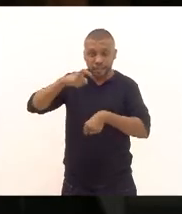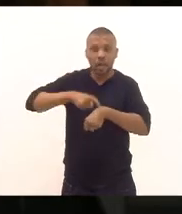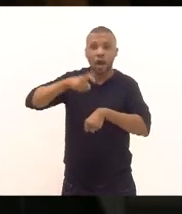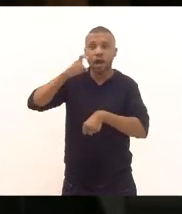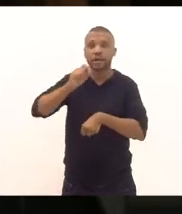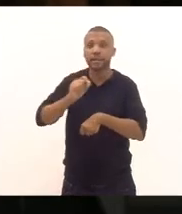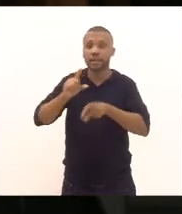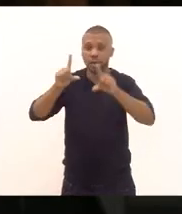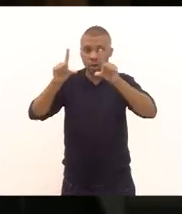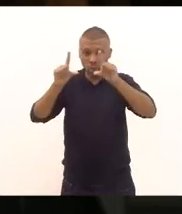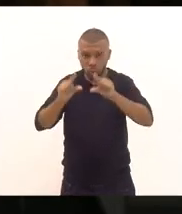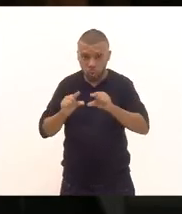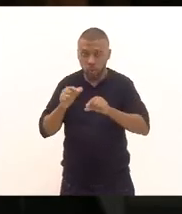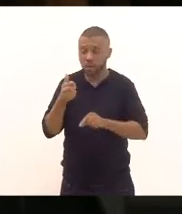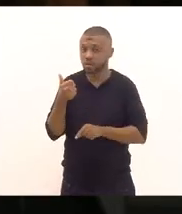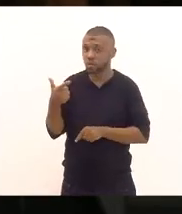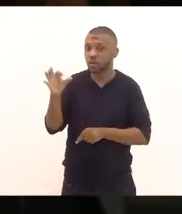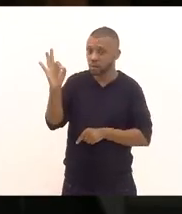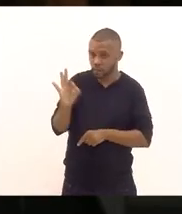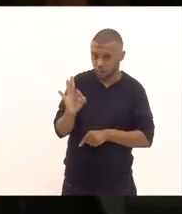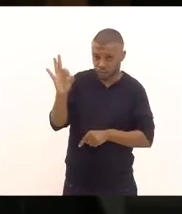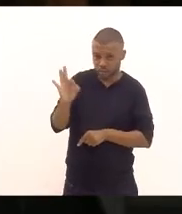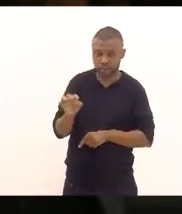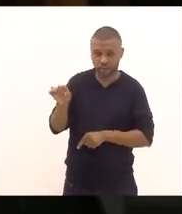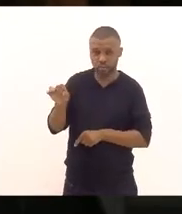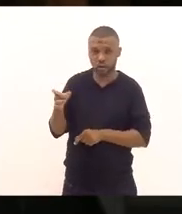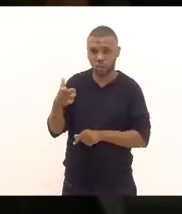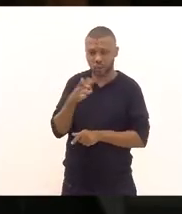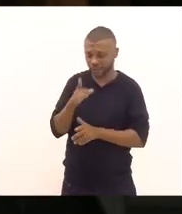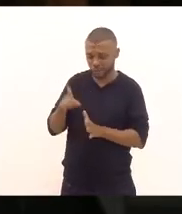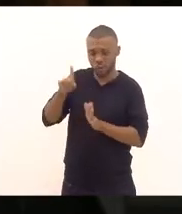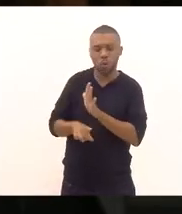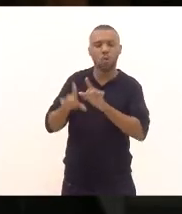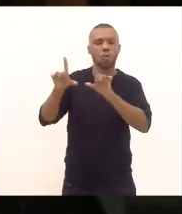é reduzida para 12 pontos percentuais a